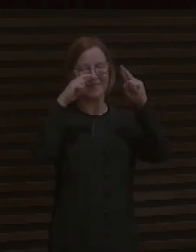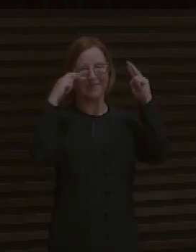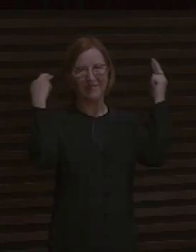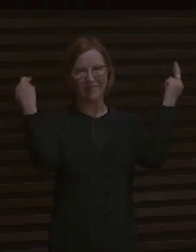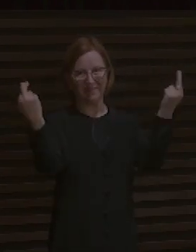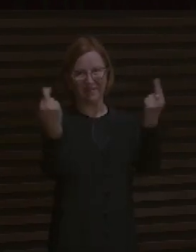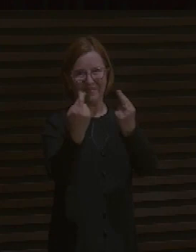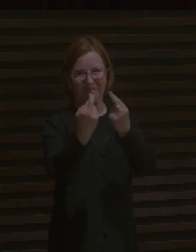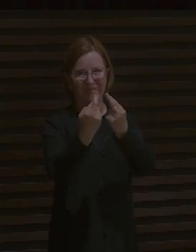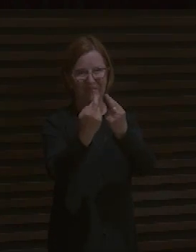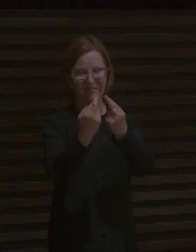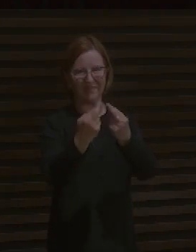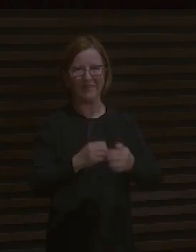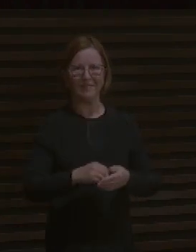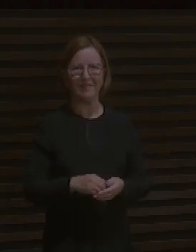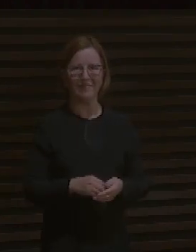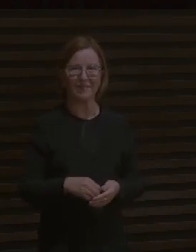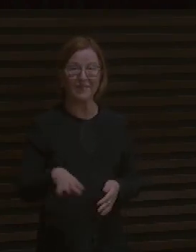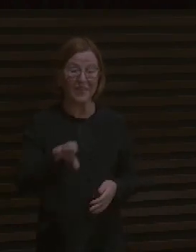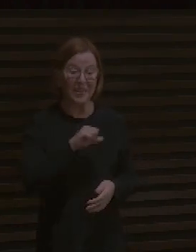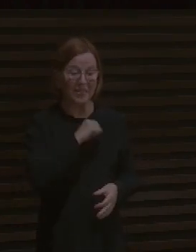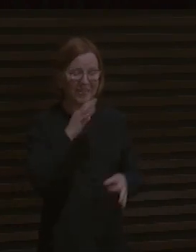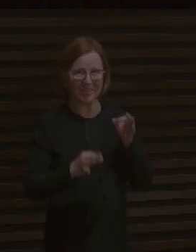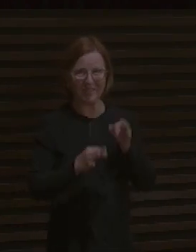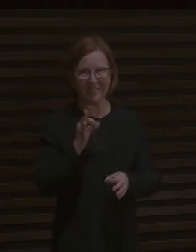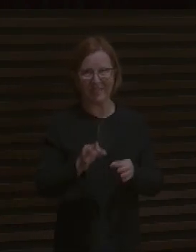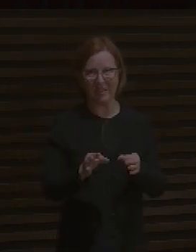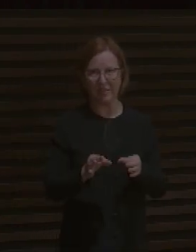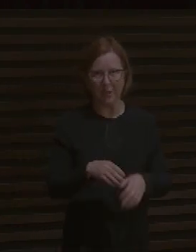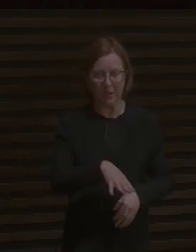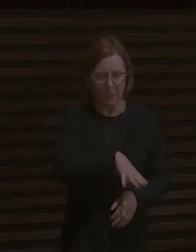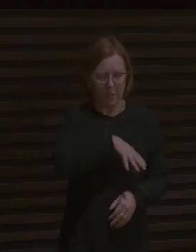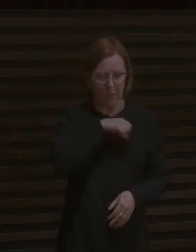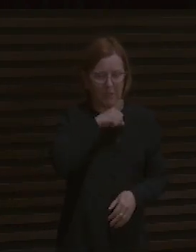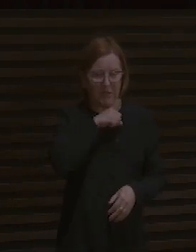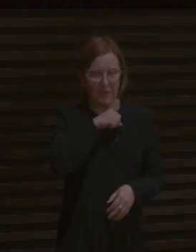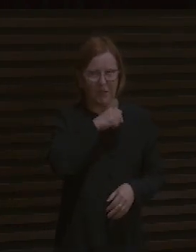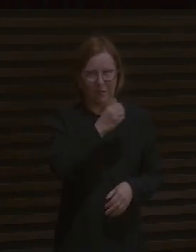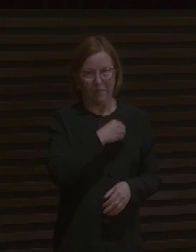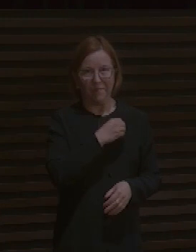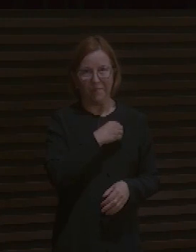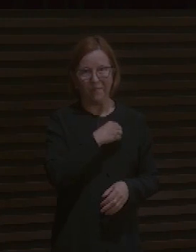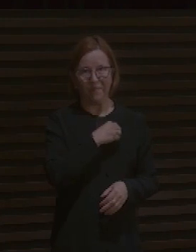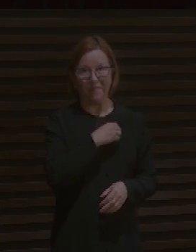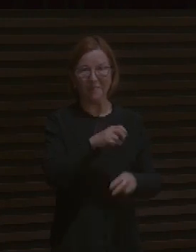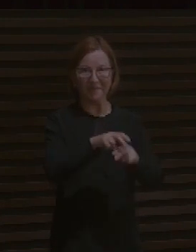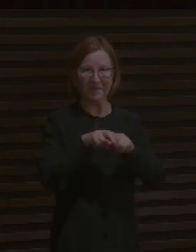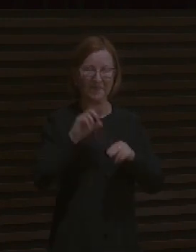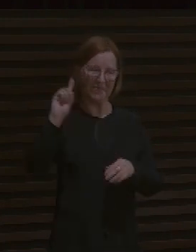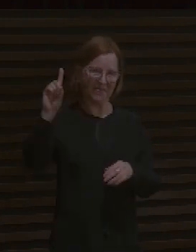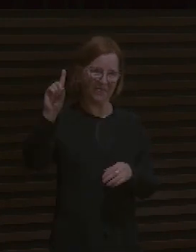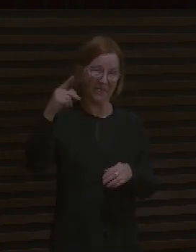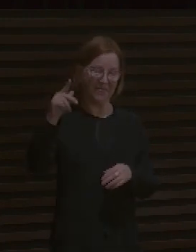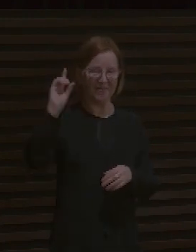do seu reino. Amaste a justiça e odiaste a iniquidade. Por isso